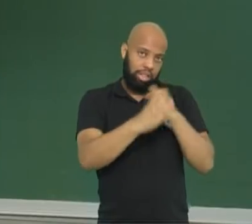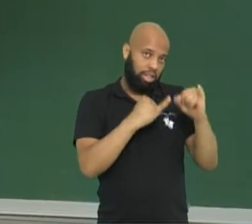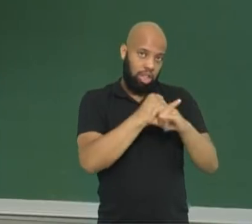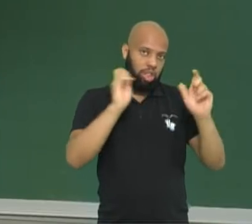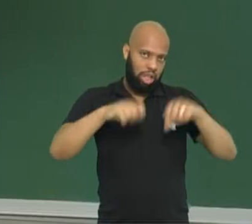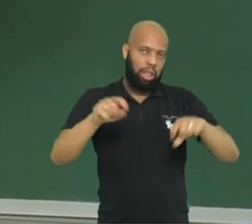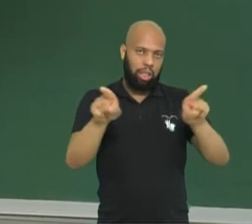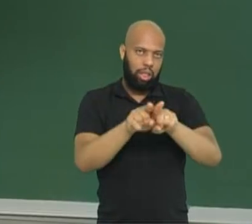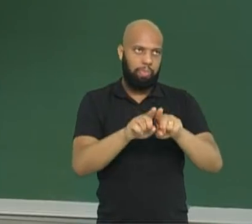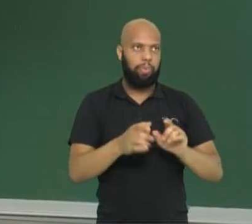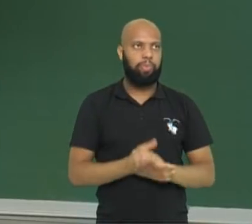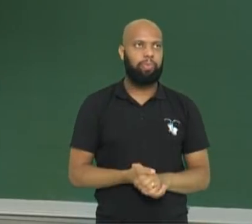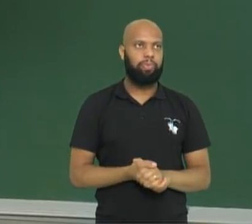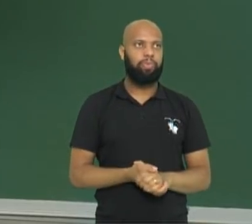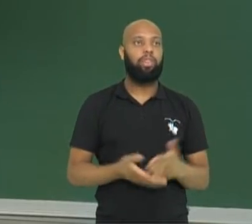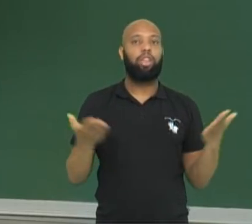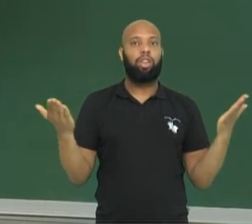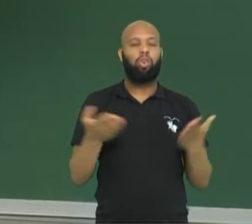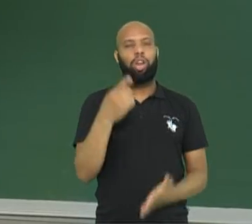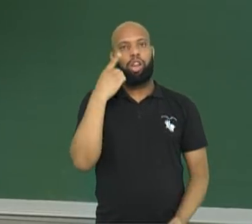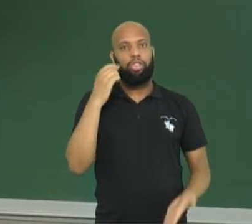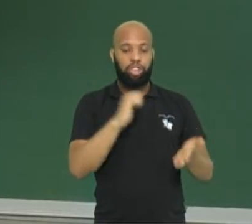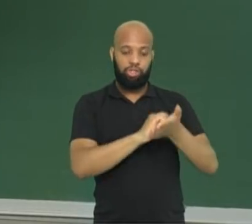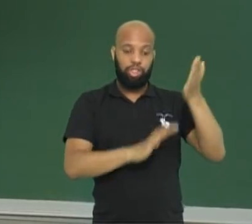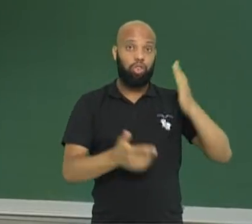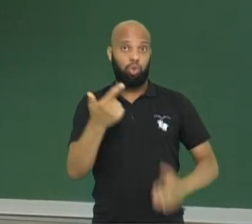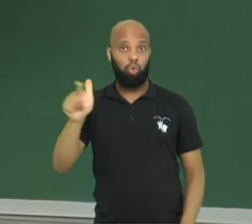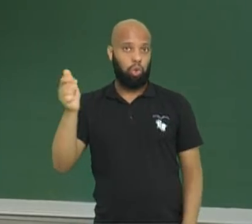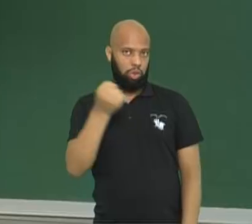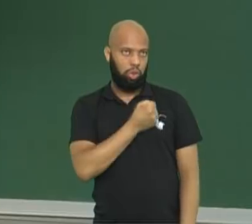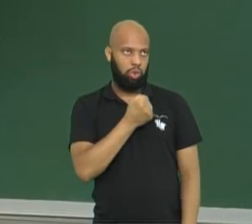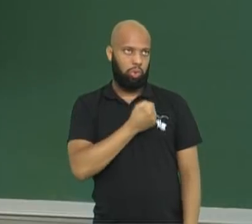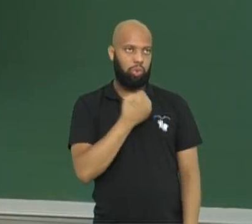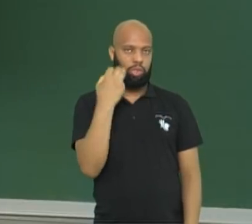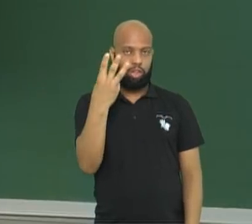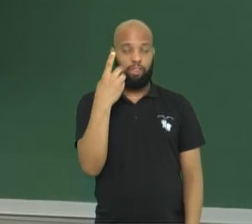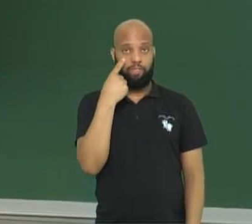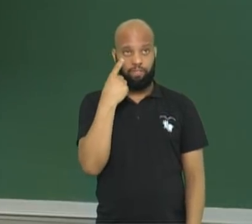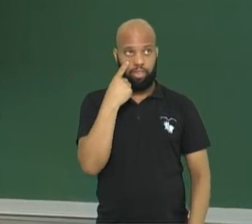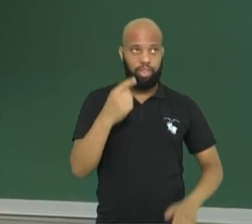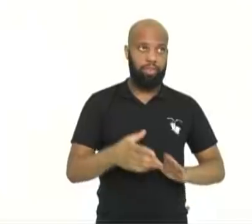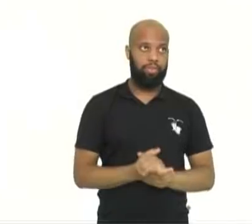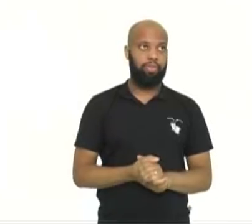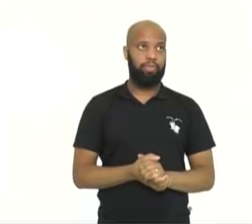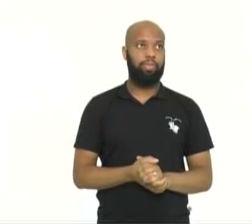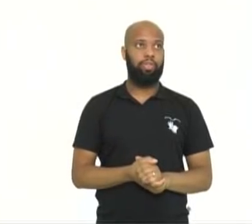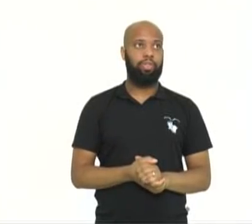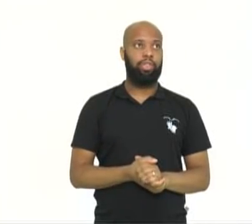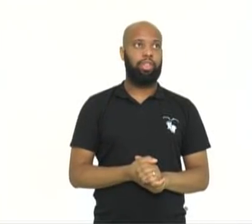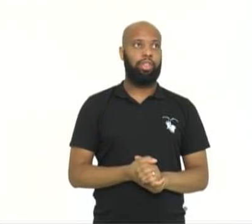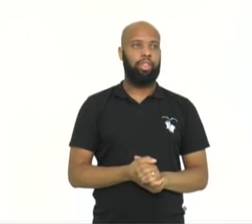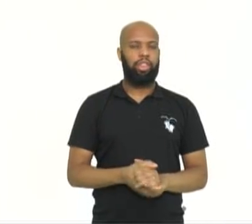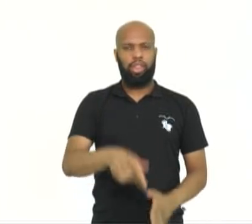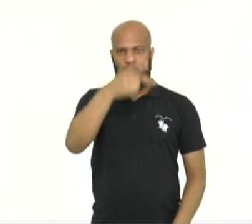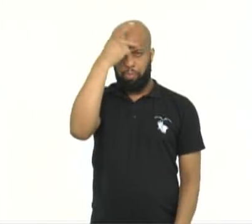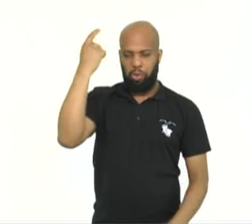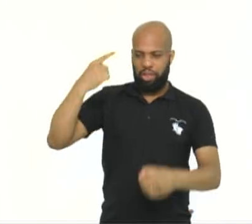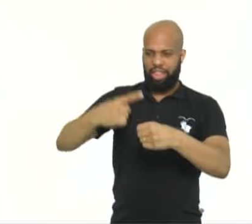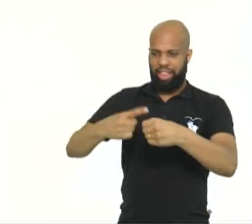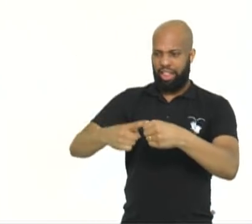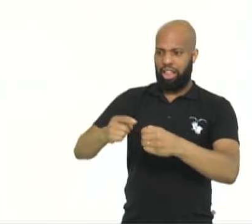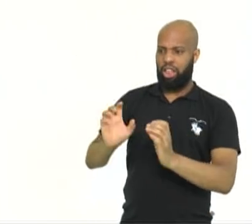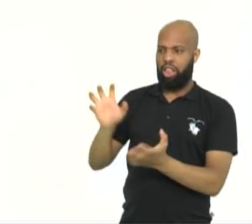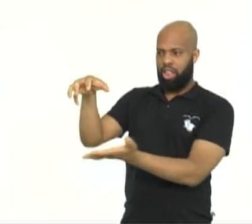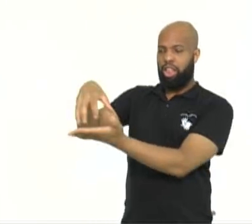beleza? E agora mais uma atividade para vocês. Olha lá. Os do Alegrete dizem que o caos se deu